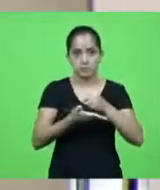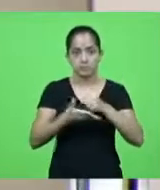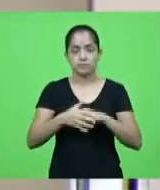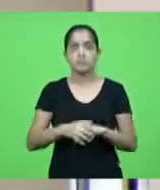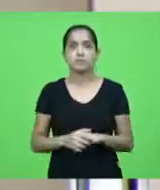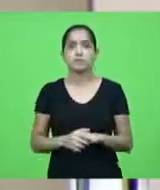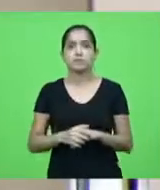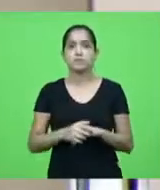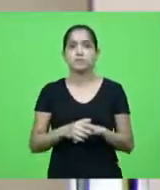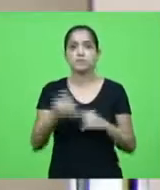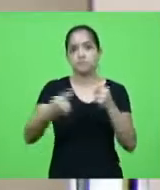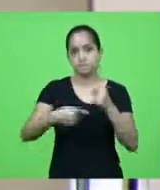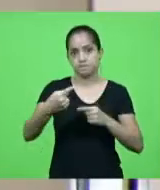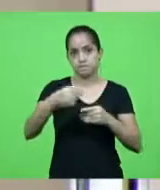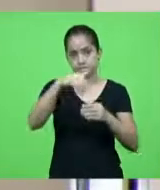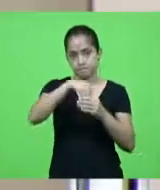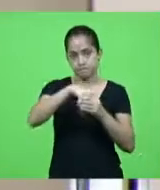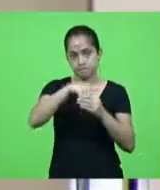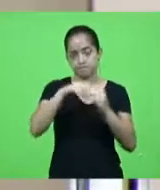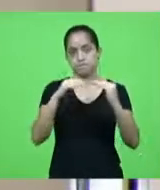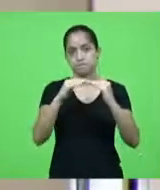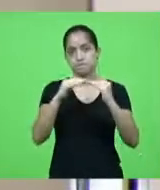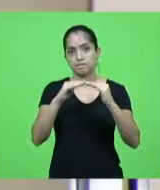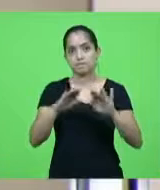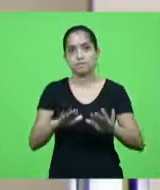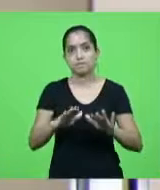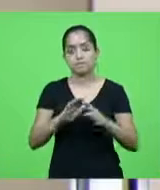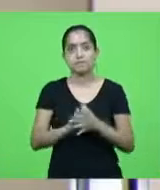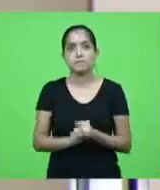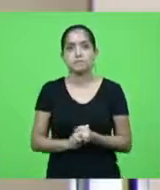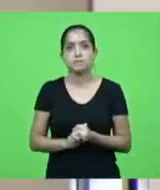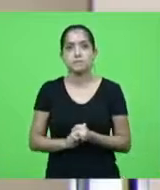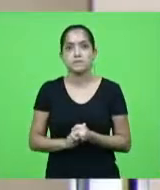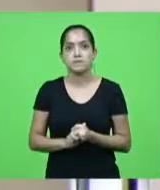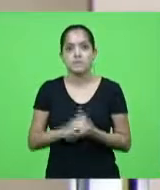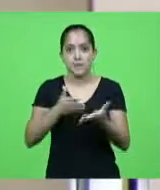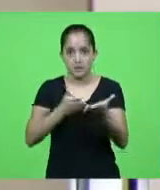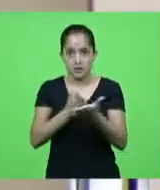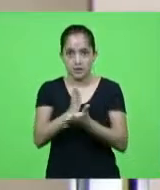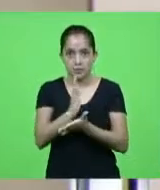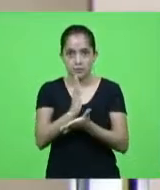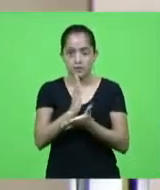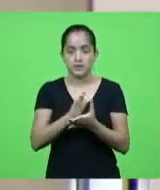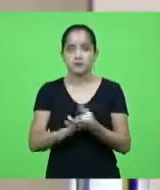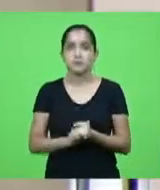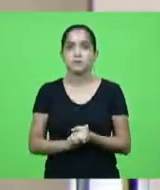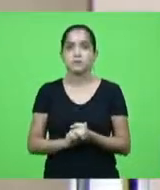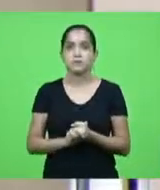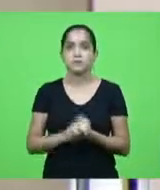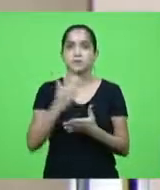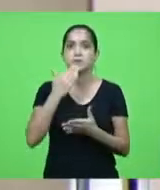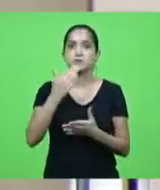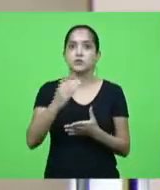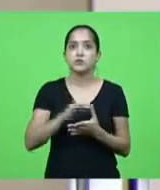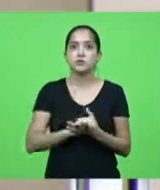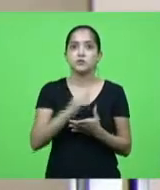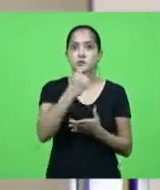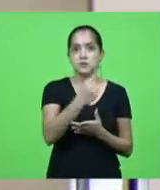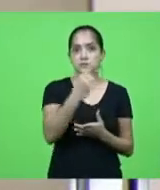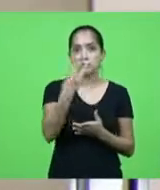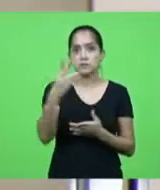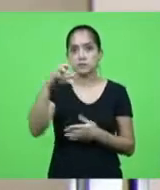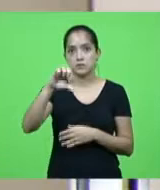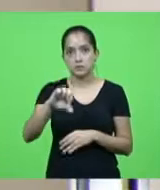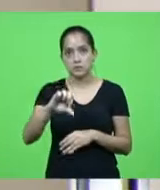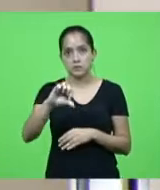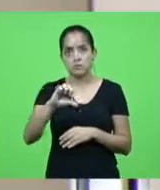Não havendo quem queira discutir. Em votação. Deputados que aprovam, permaneçam como se encontram. Aprovado por unanimidade. Pedido de informação 139, atua